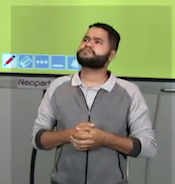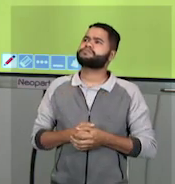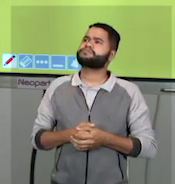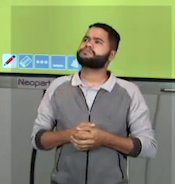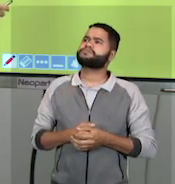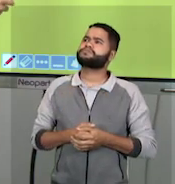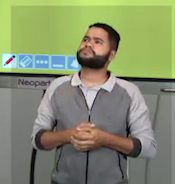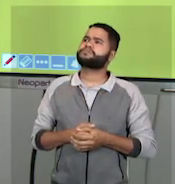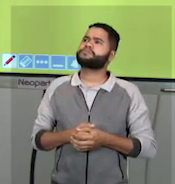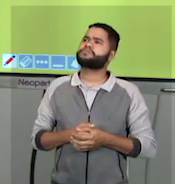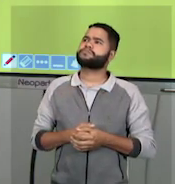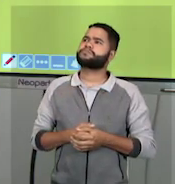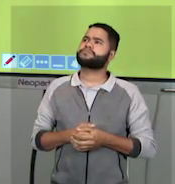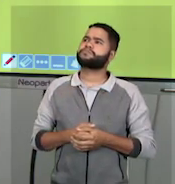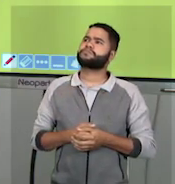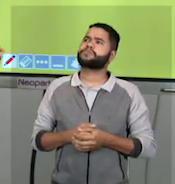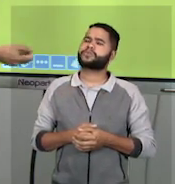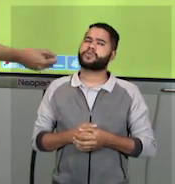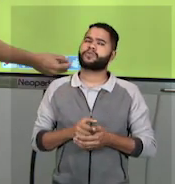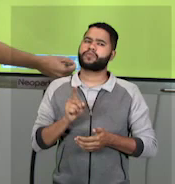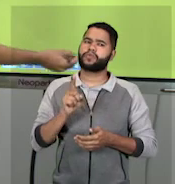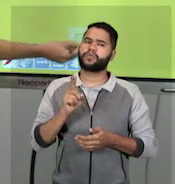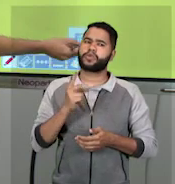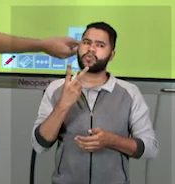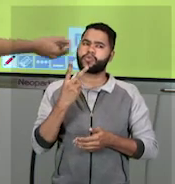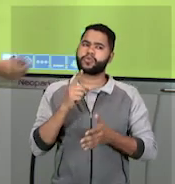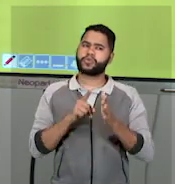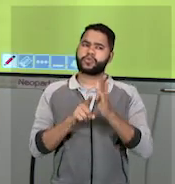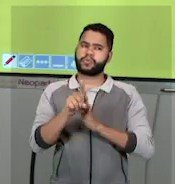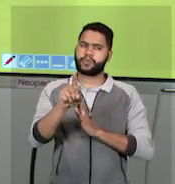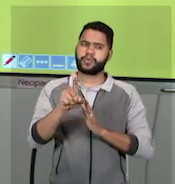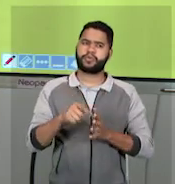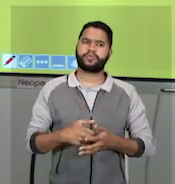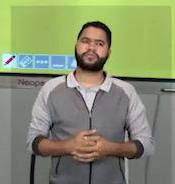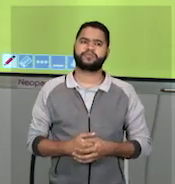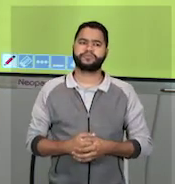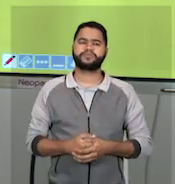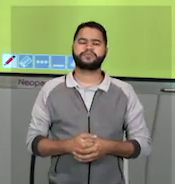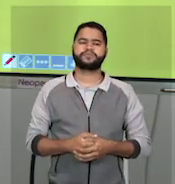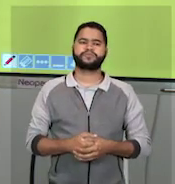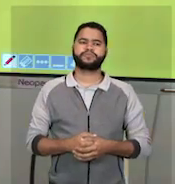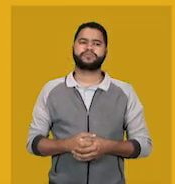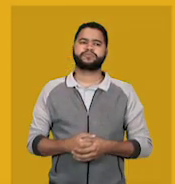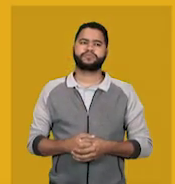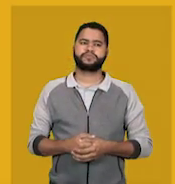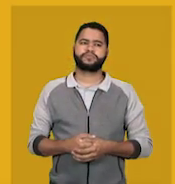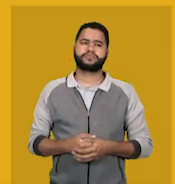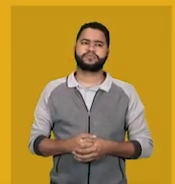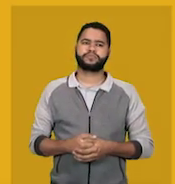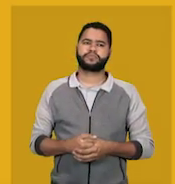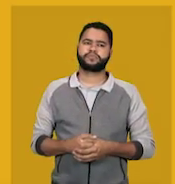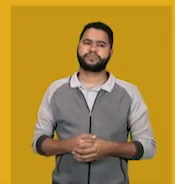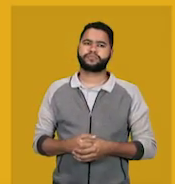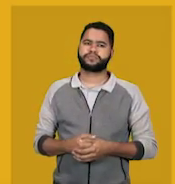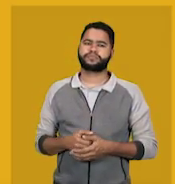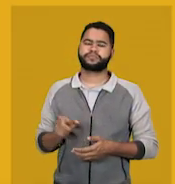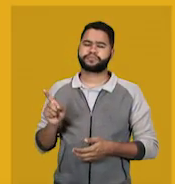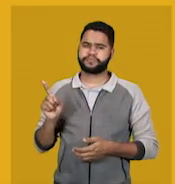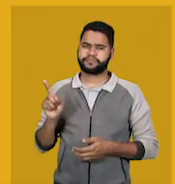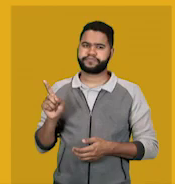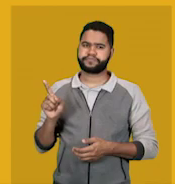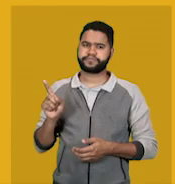Vou até avançar aqui um pouquinho, que tem duas perguntas, né? A primeira é o valor dos ângulos e o valor dos catetos